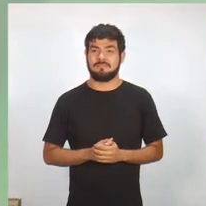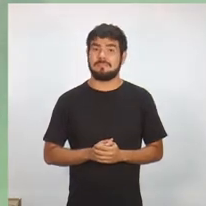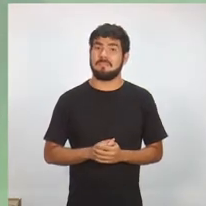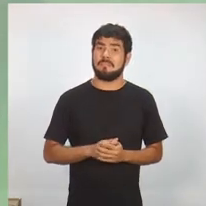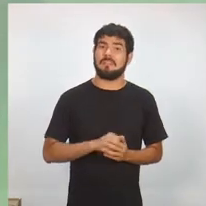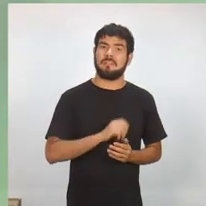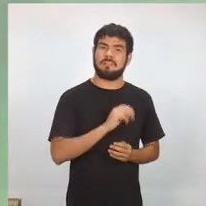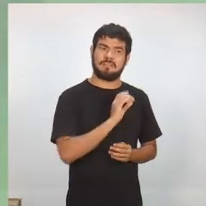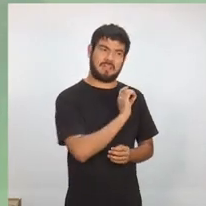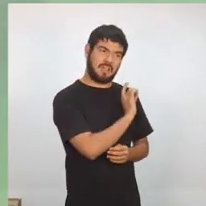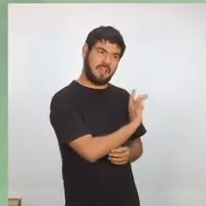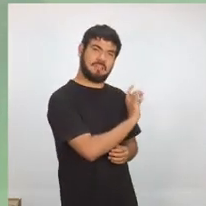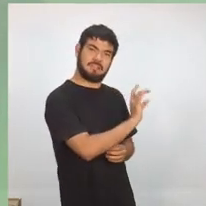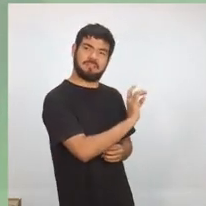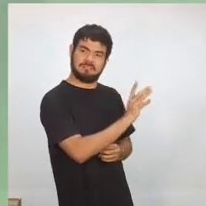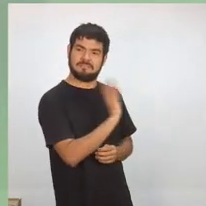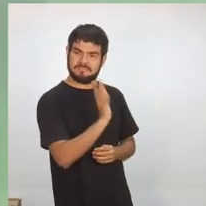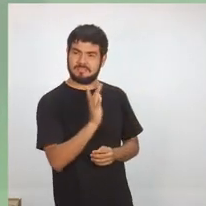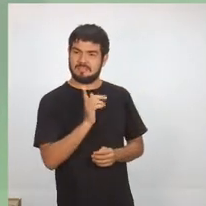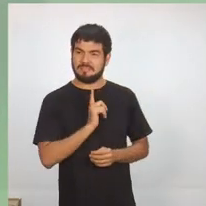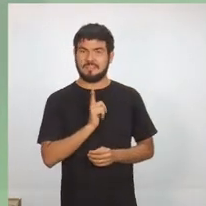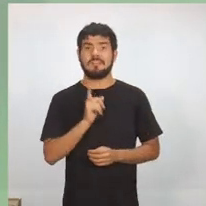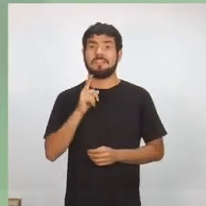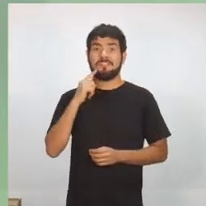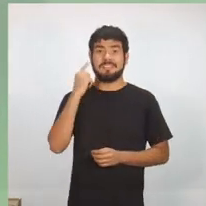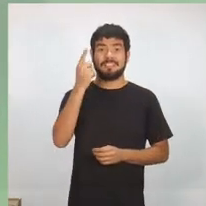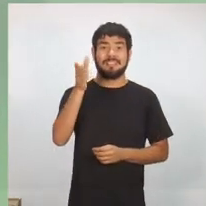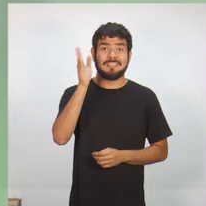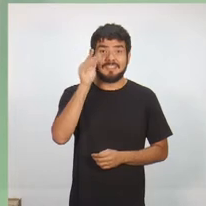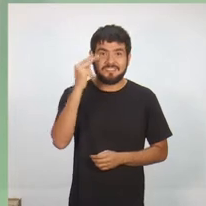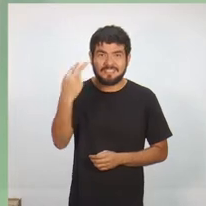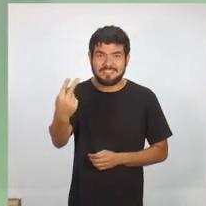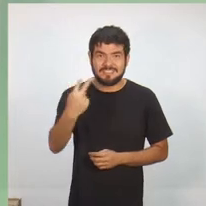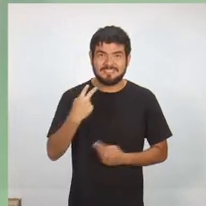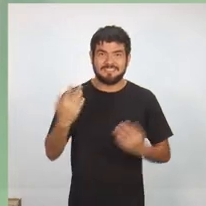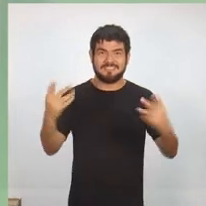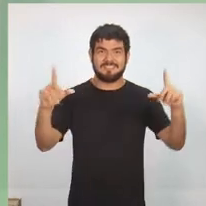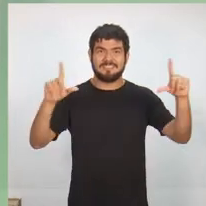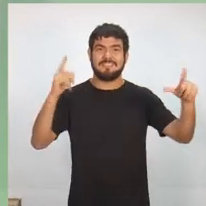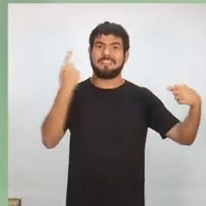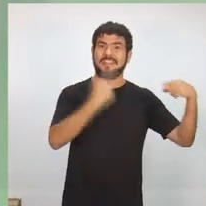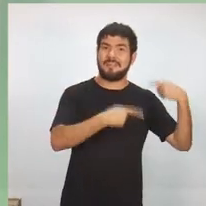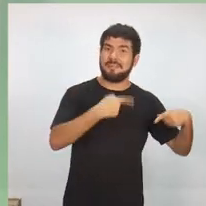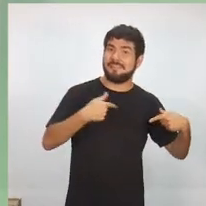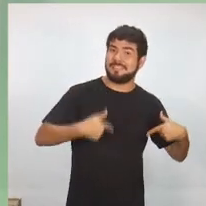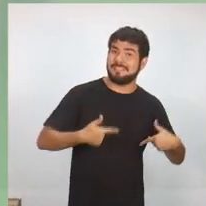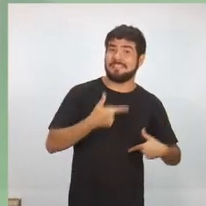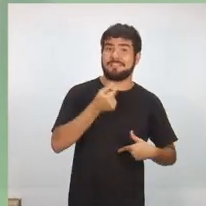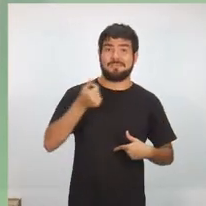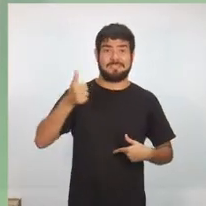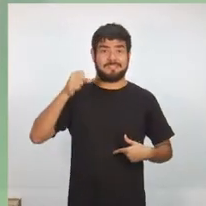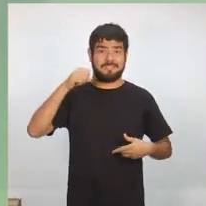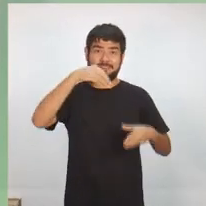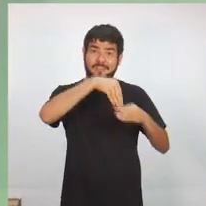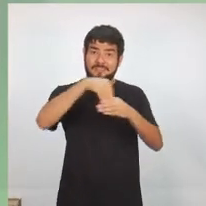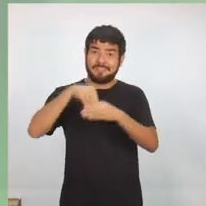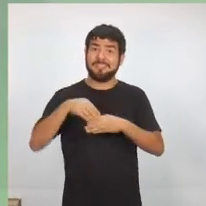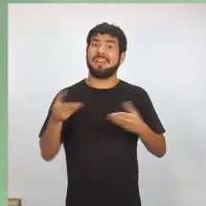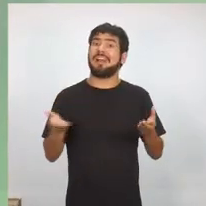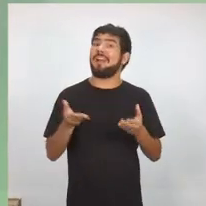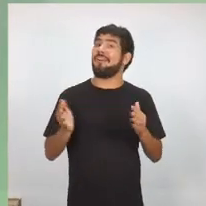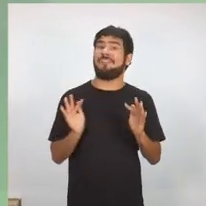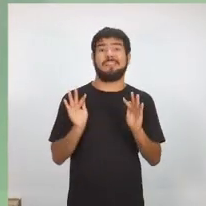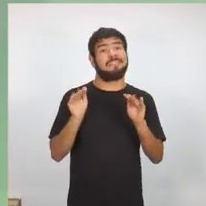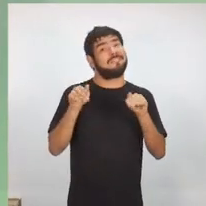Todos estão aqui, mais uma vez, você que está do outro lado acompanhando o nosso debate nessas eleições de 2018, a gente está indo para o nosso